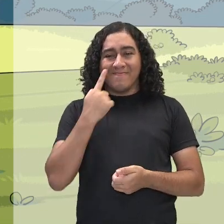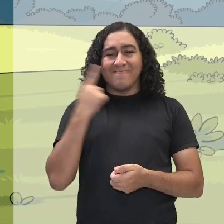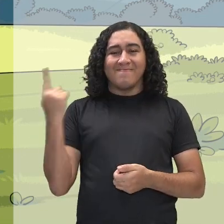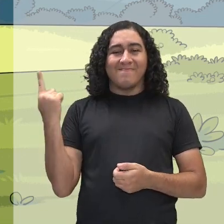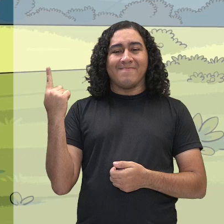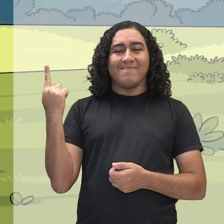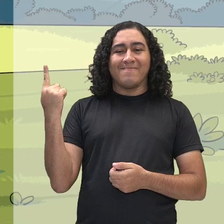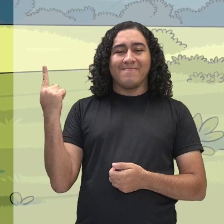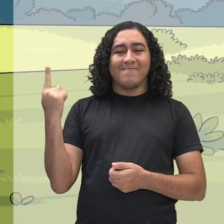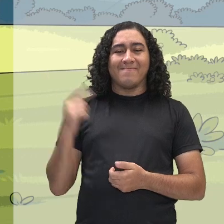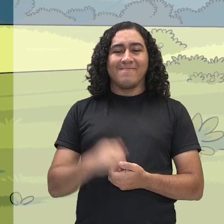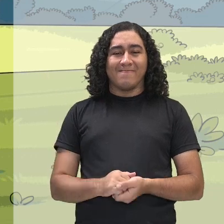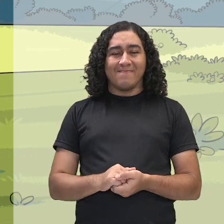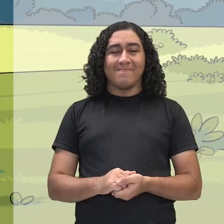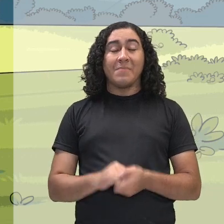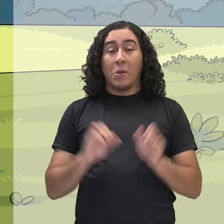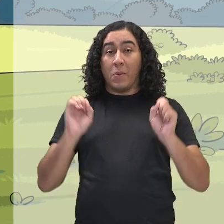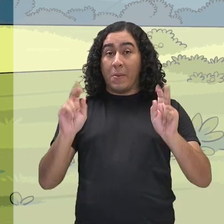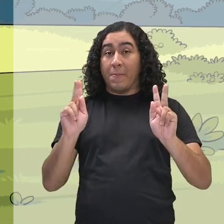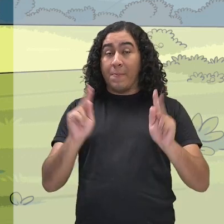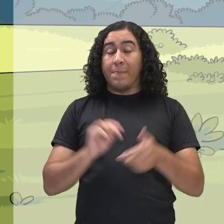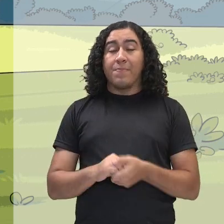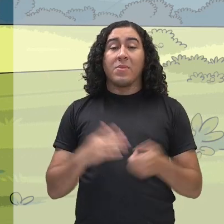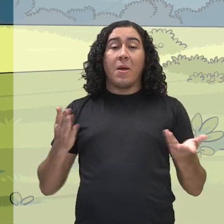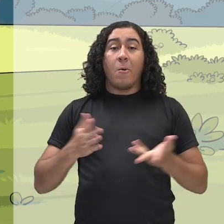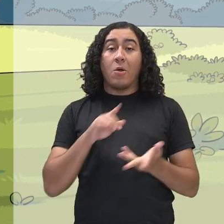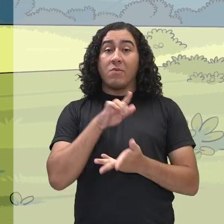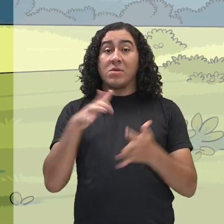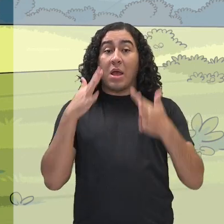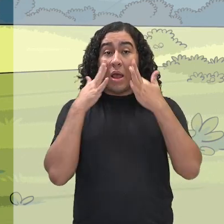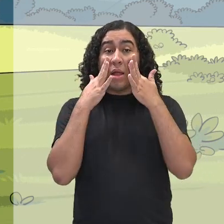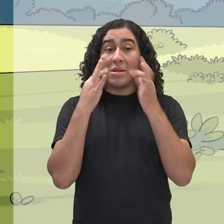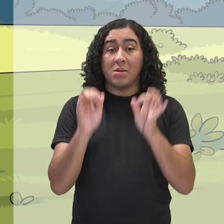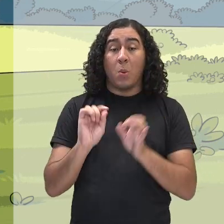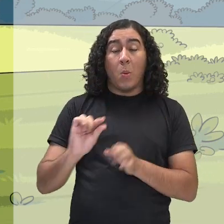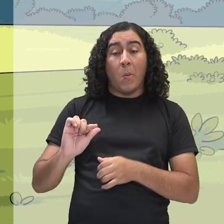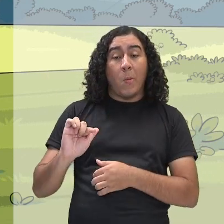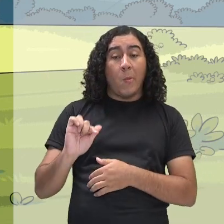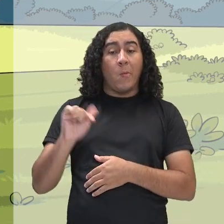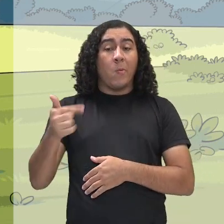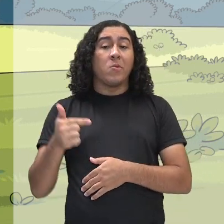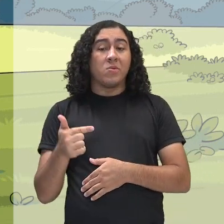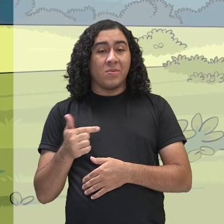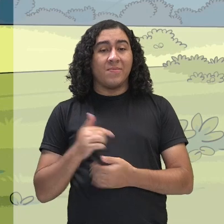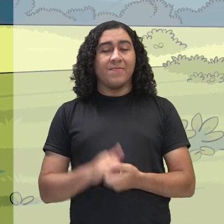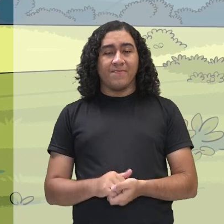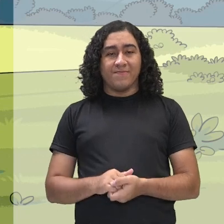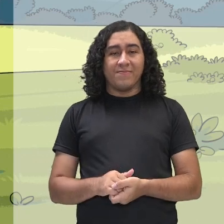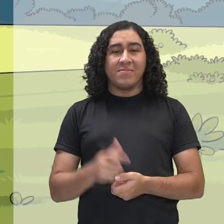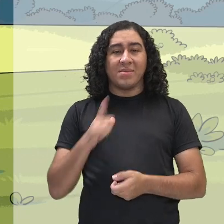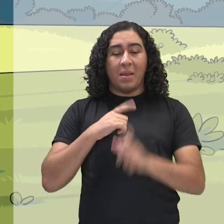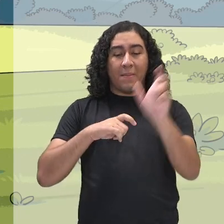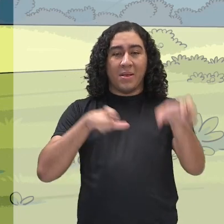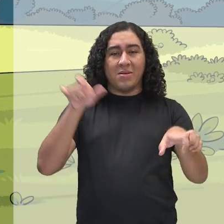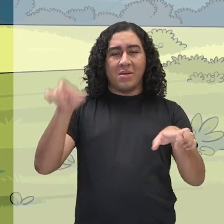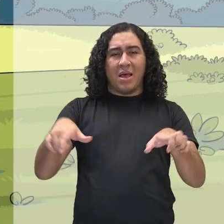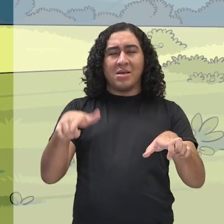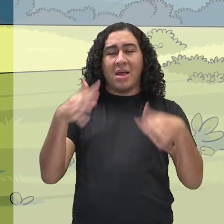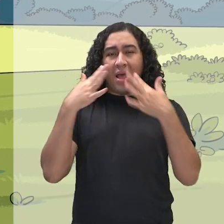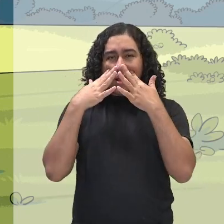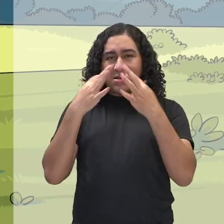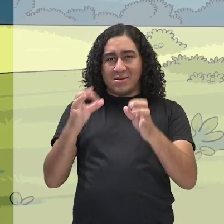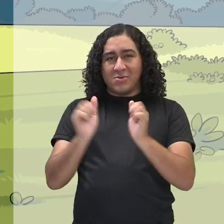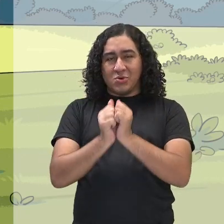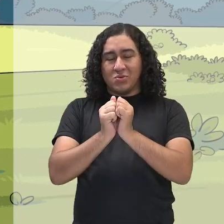boa tarde, ok? Agora eu quero que vocês acompanhem a outra parte do dia com as nossas personagens. Vamos dar uma conferida aqui